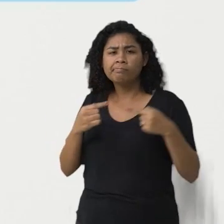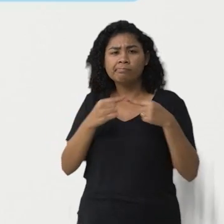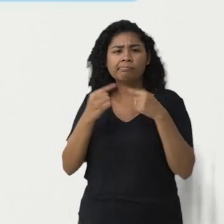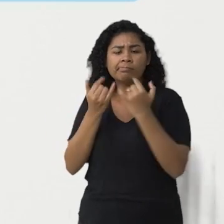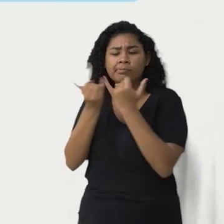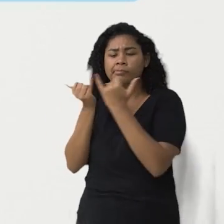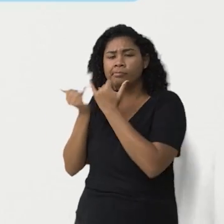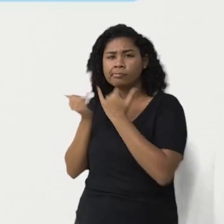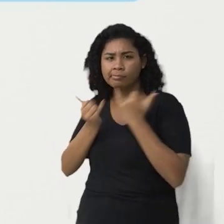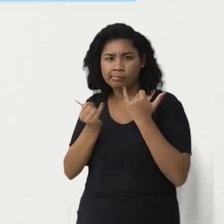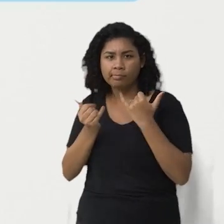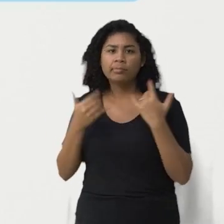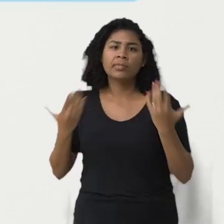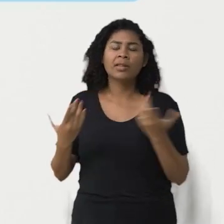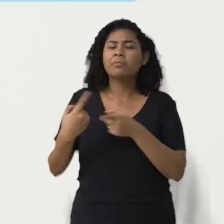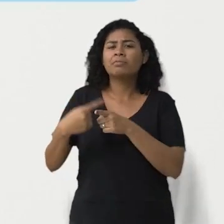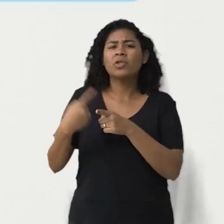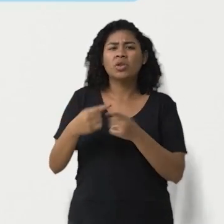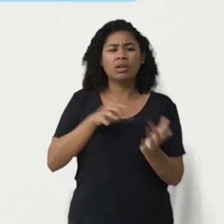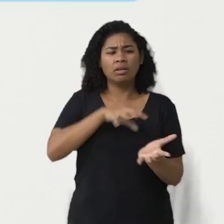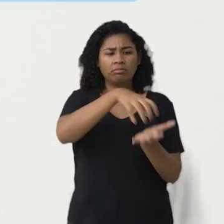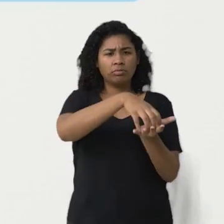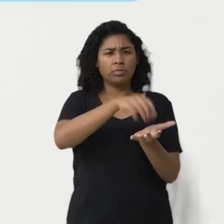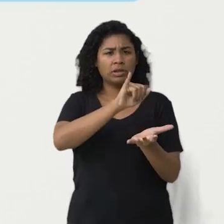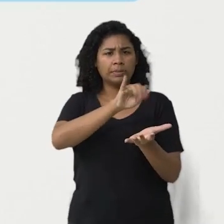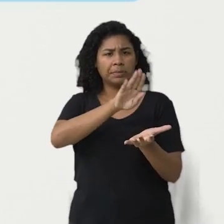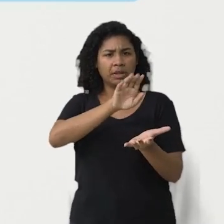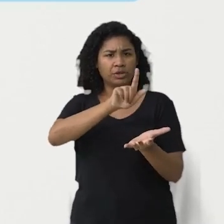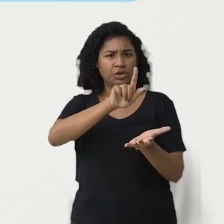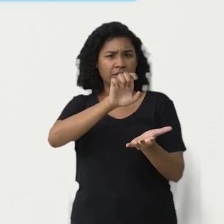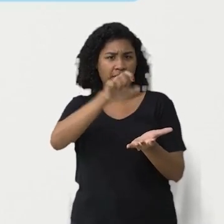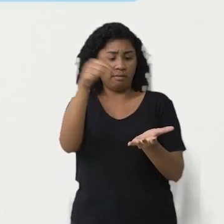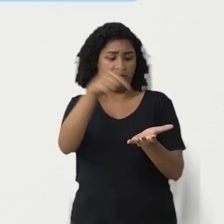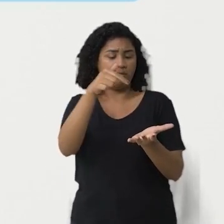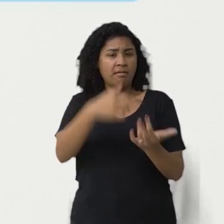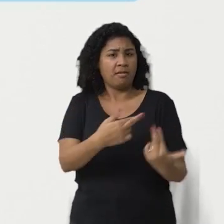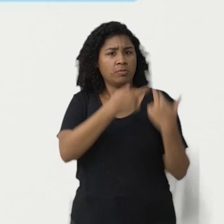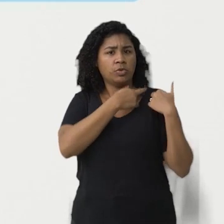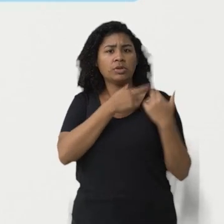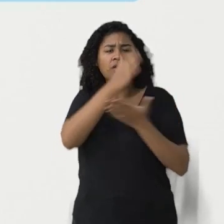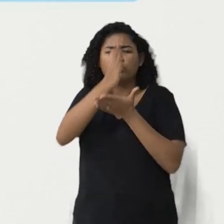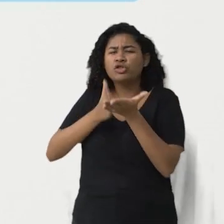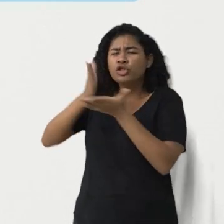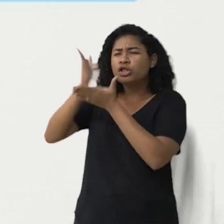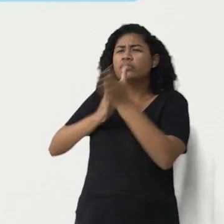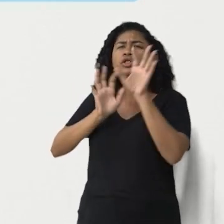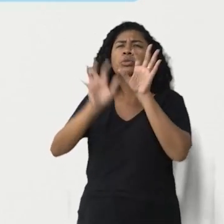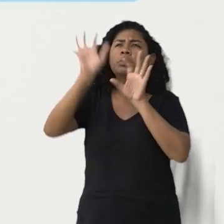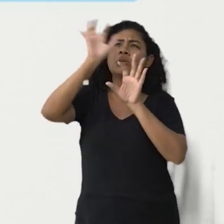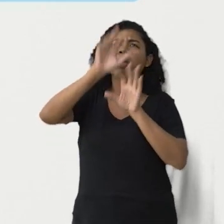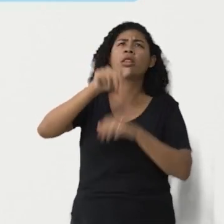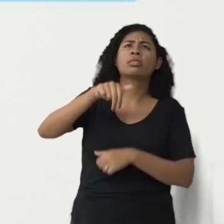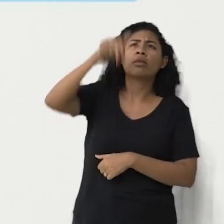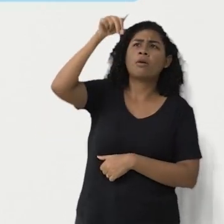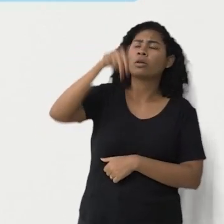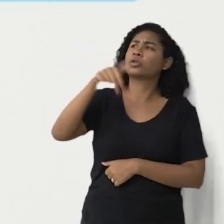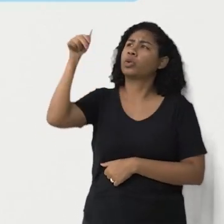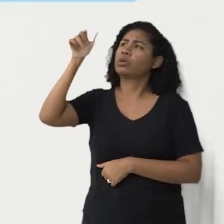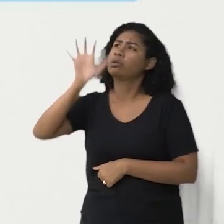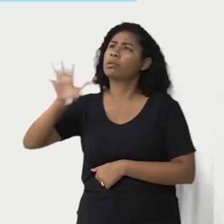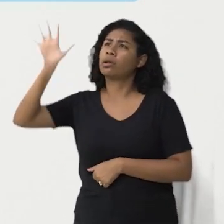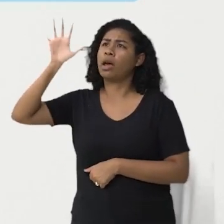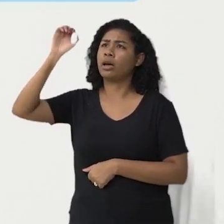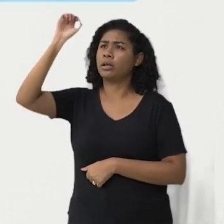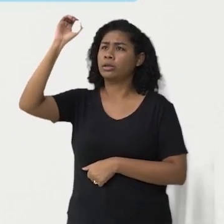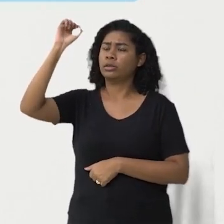ele acabou dividindo aí, de acordo com o mapa que vocês estão verificando, em norte, em nordeste, em